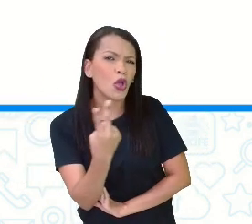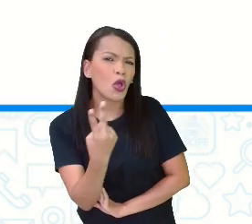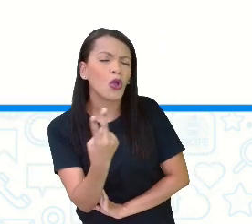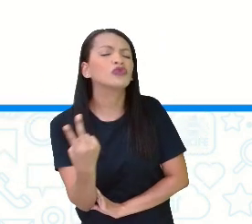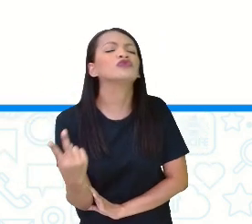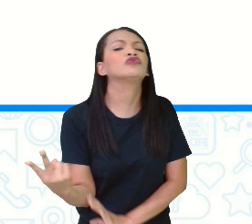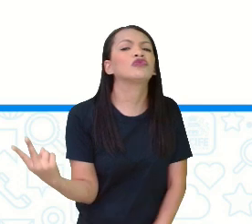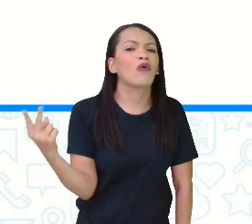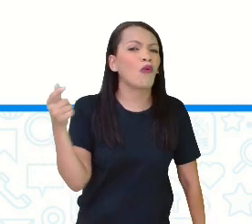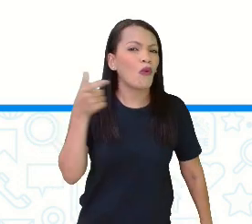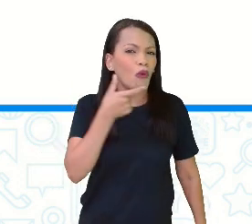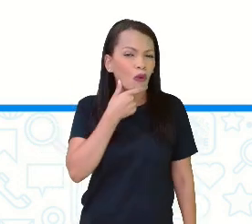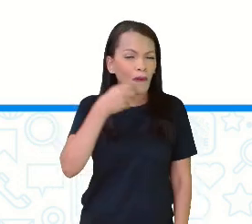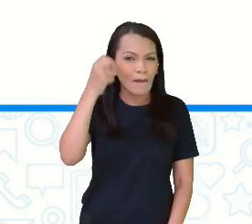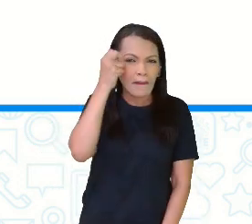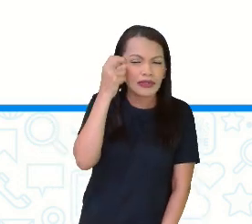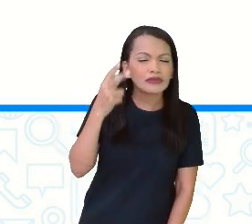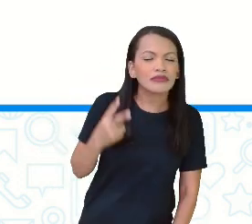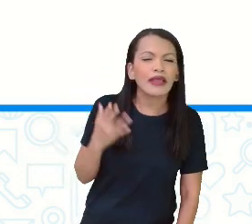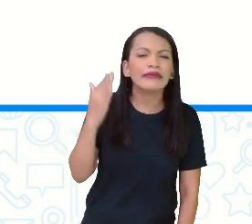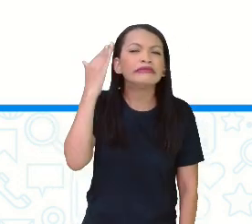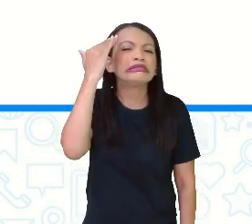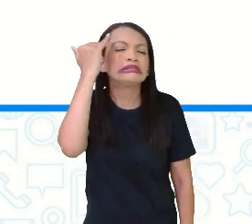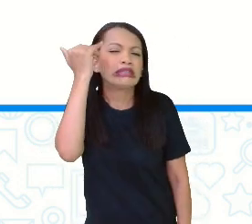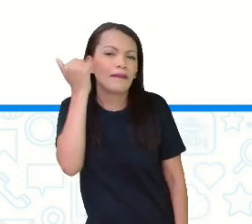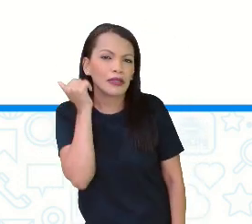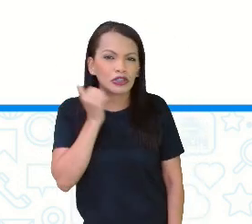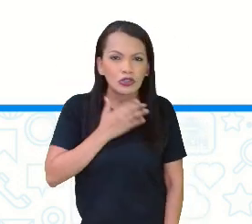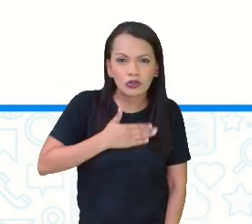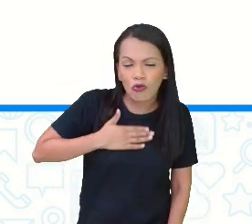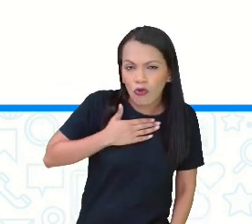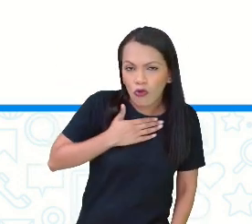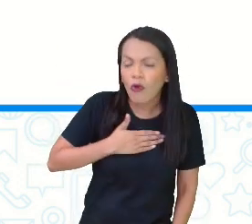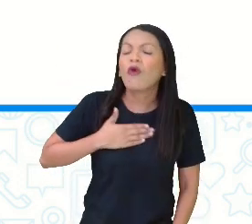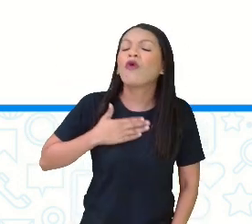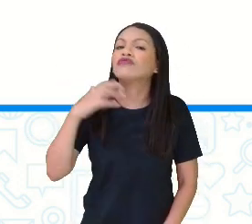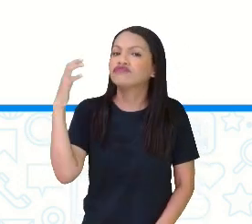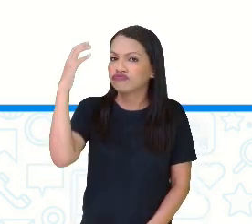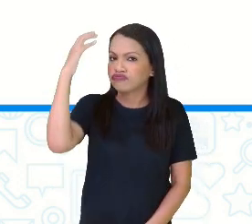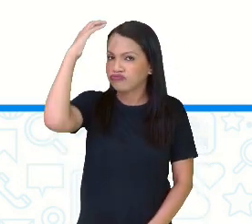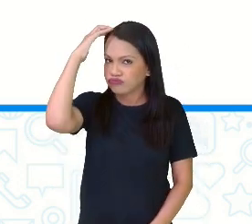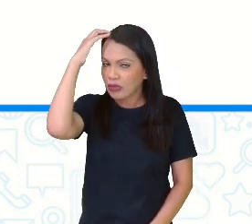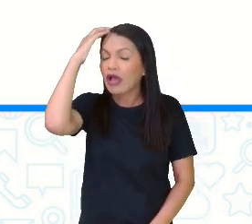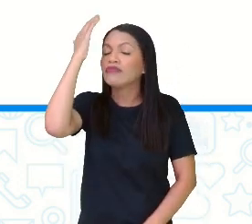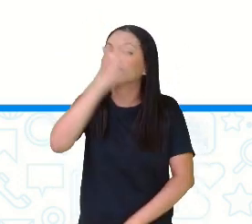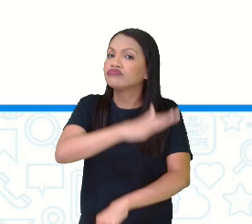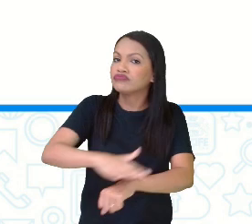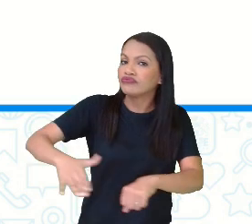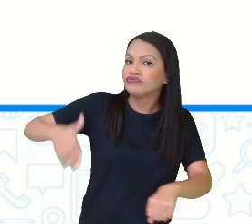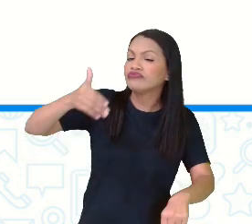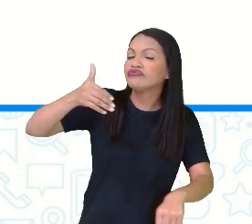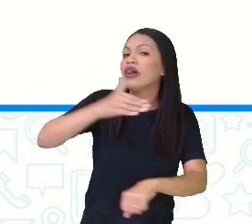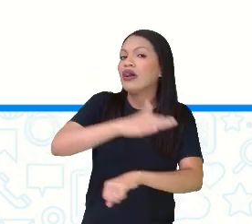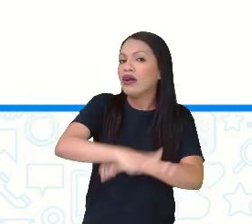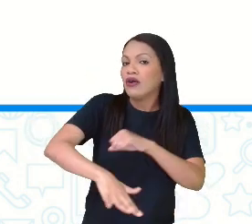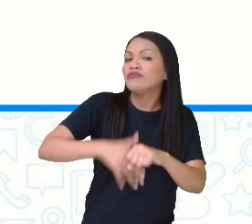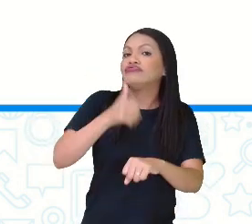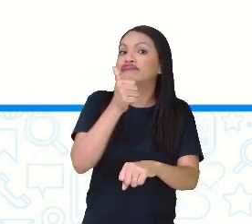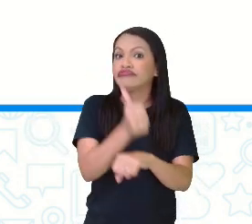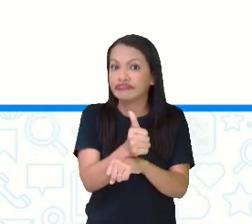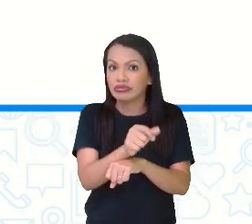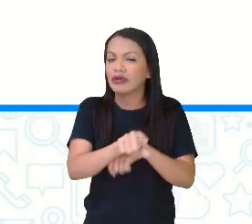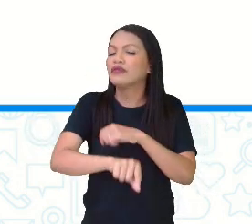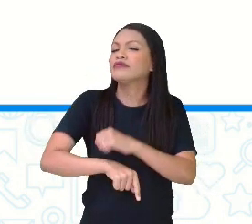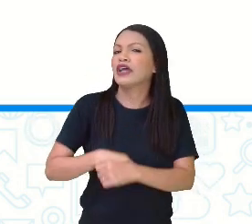vigaristas. Sabendo do gosto do monarca e tramando dar nele um golpe, fingiram-se de tecelões